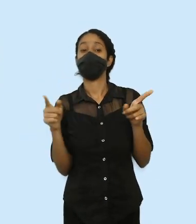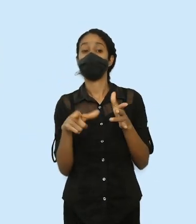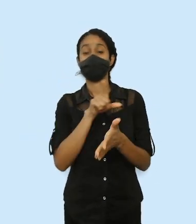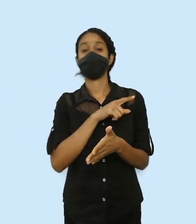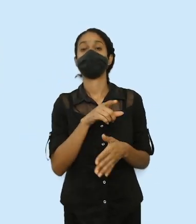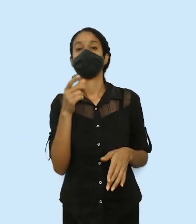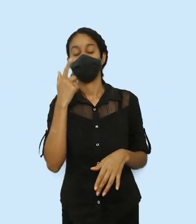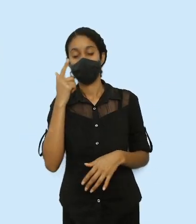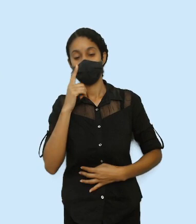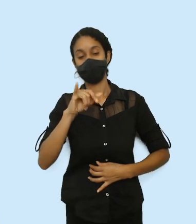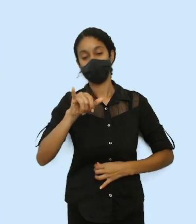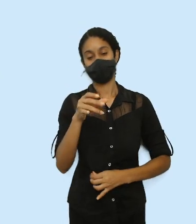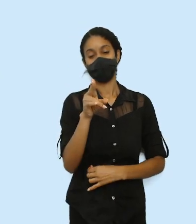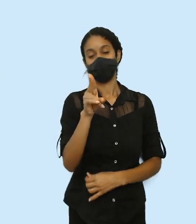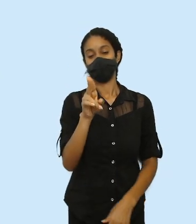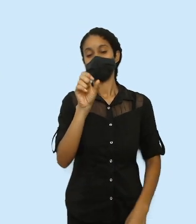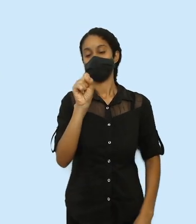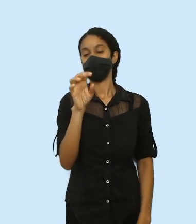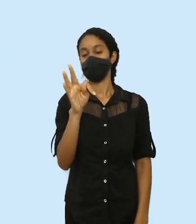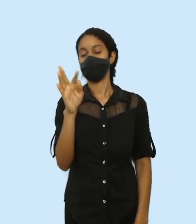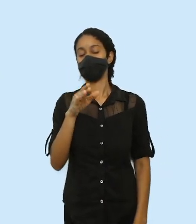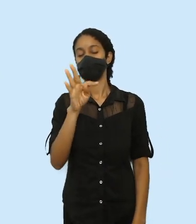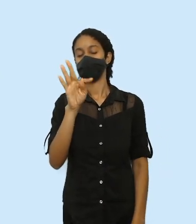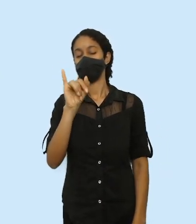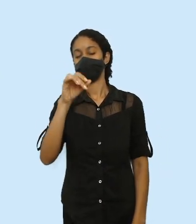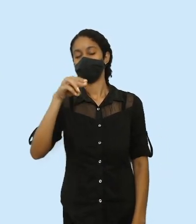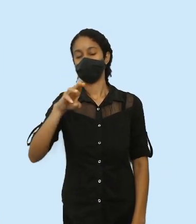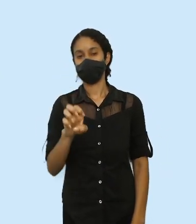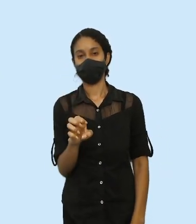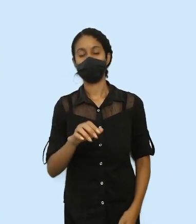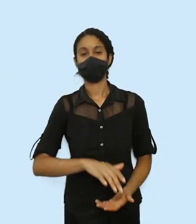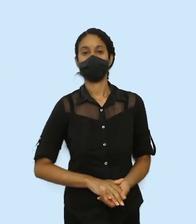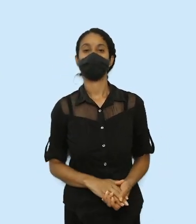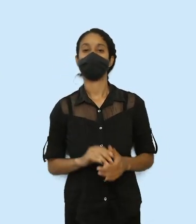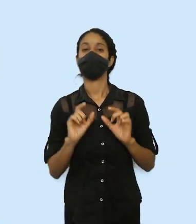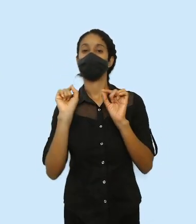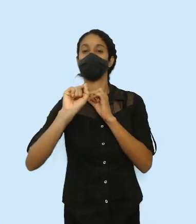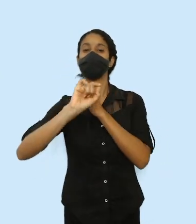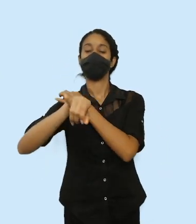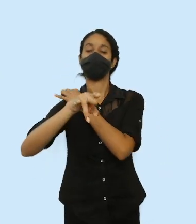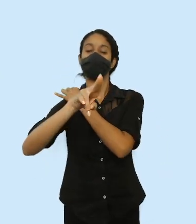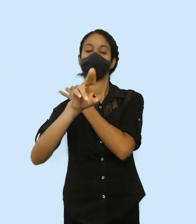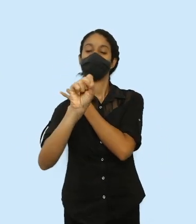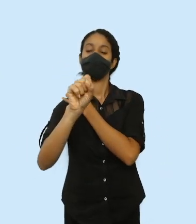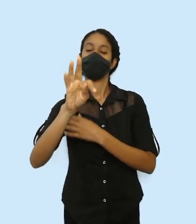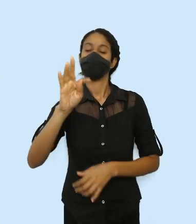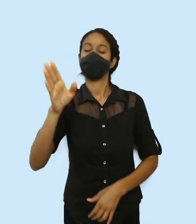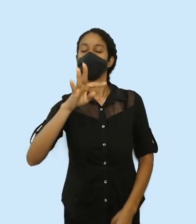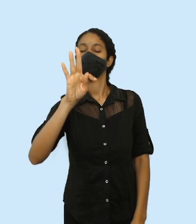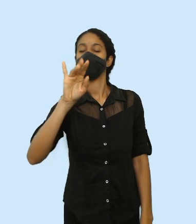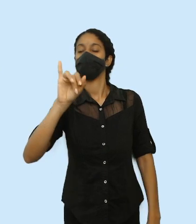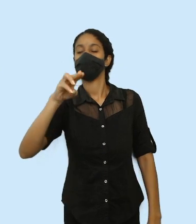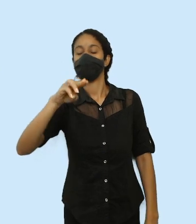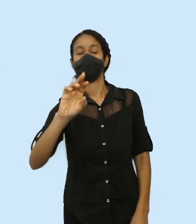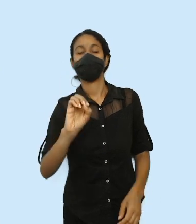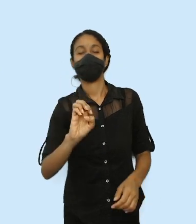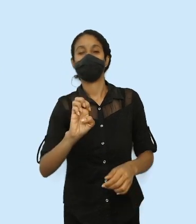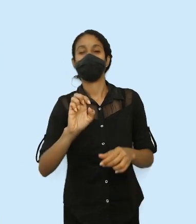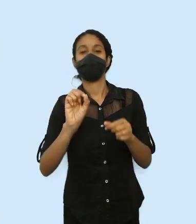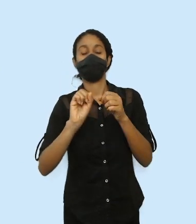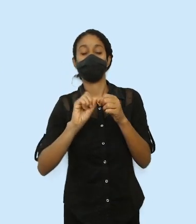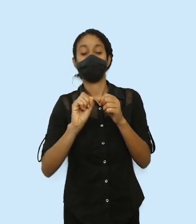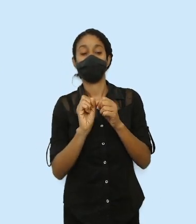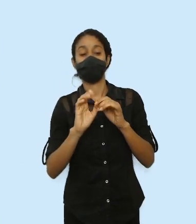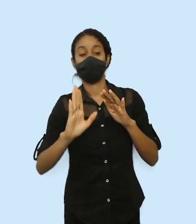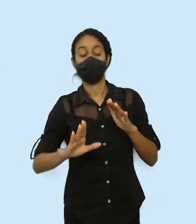Que é uma outra criação desse sistema que é o toyotismo. O just in time é produzir a partir de um tempo